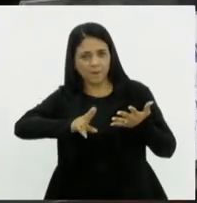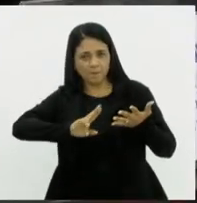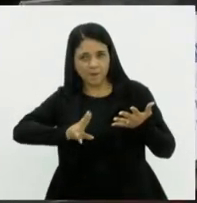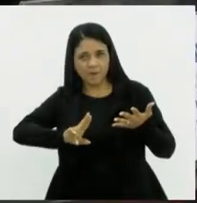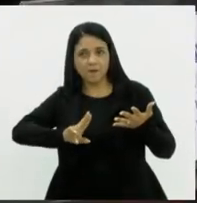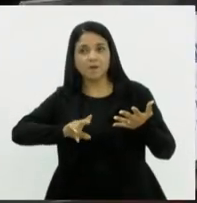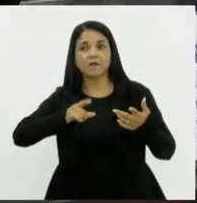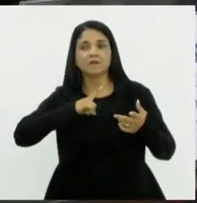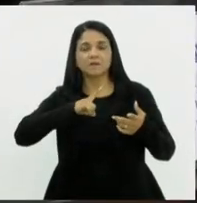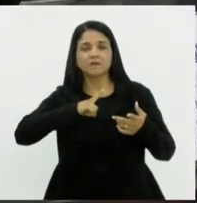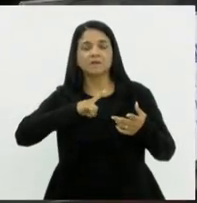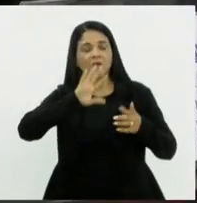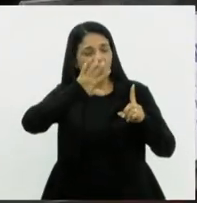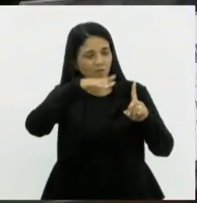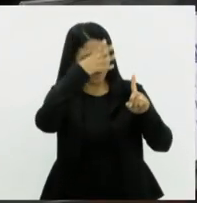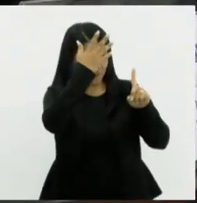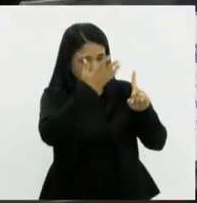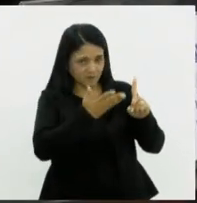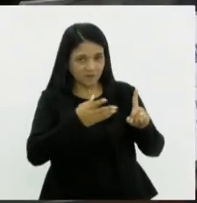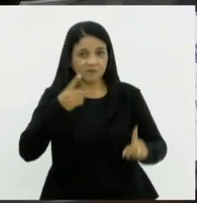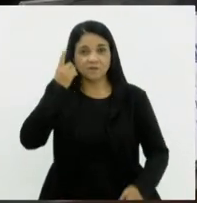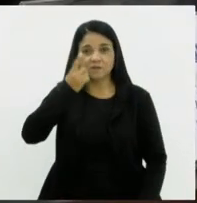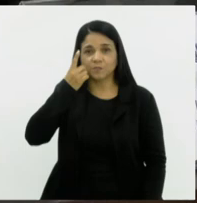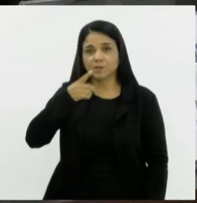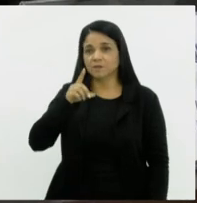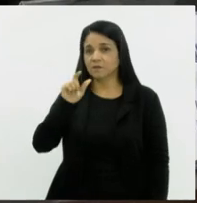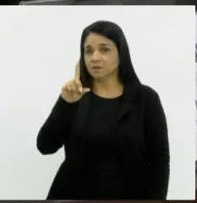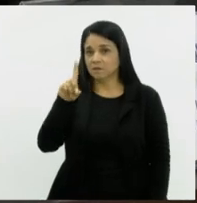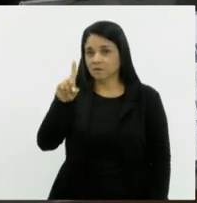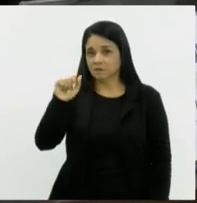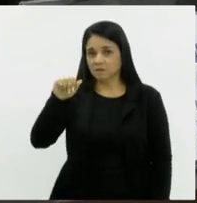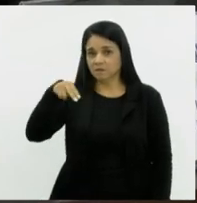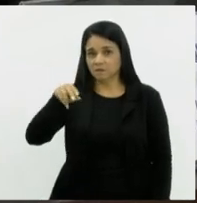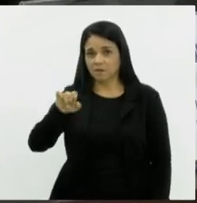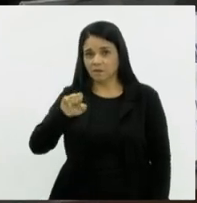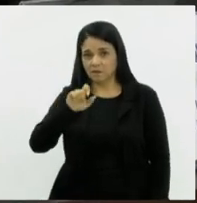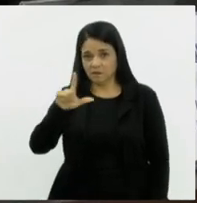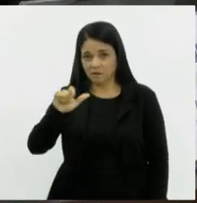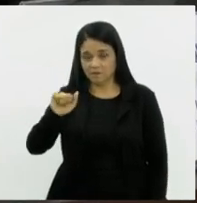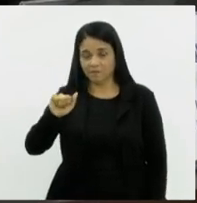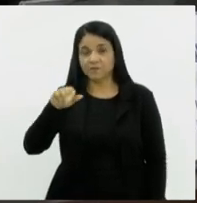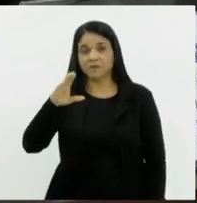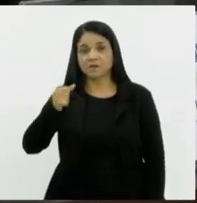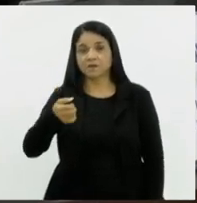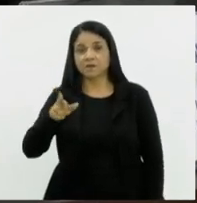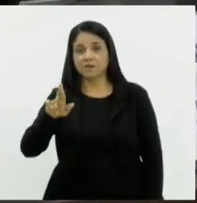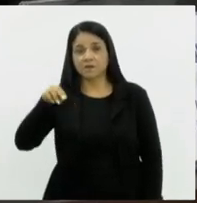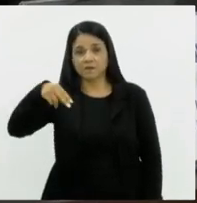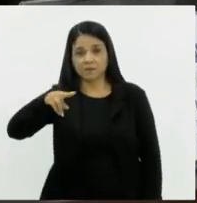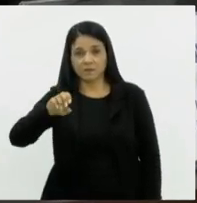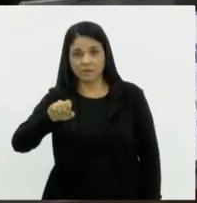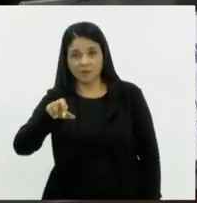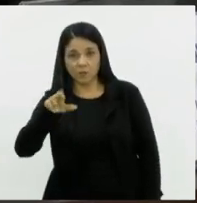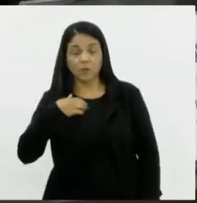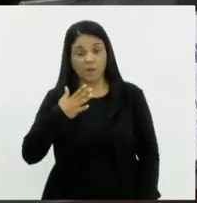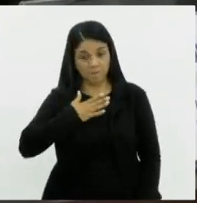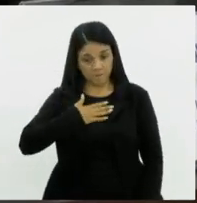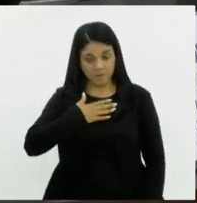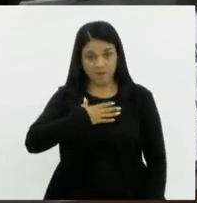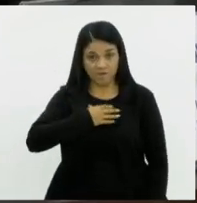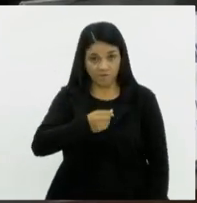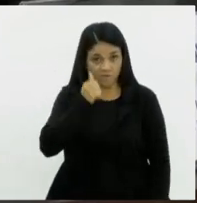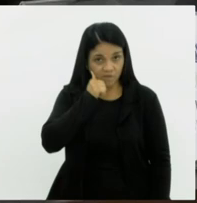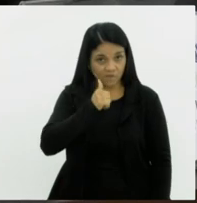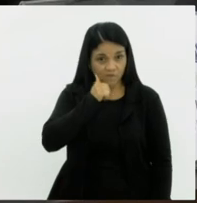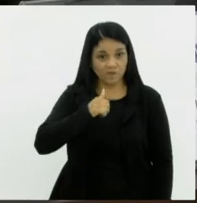nossa homenageada também, a deputada Daniela Carneiro, a minha filha, a deputada Dani Cunha,